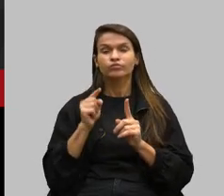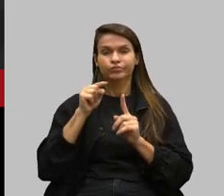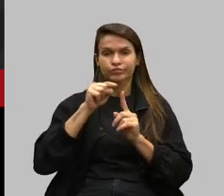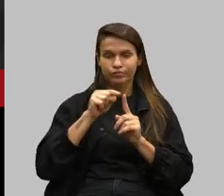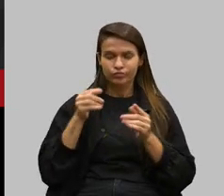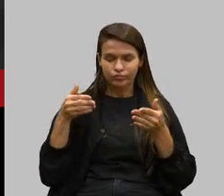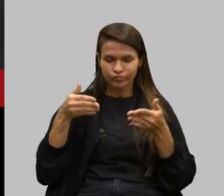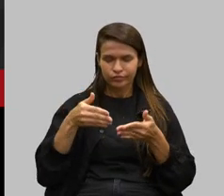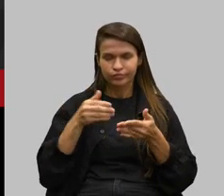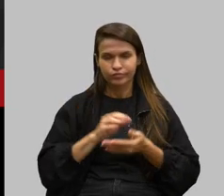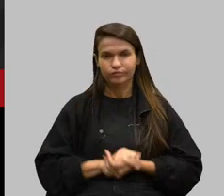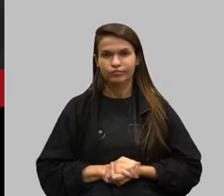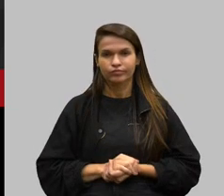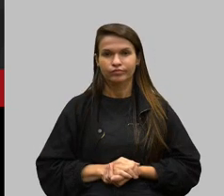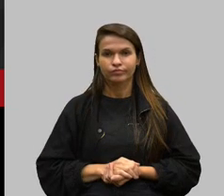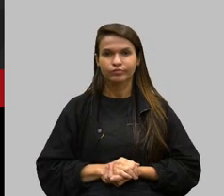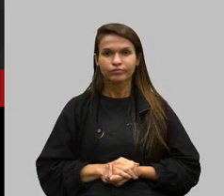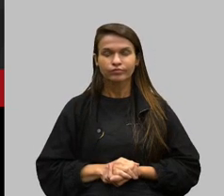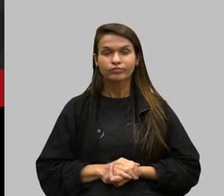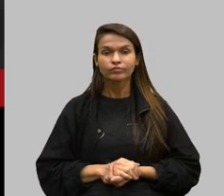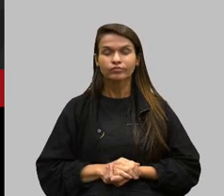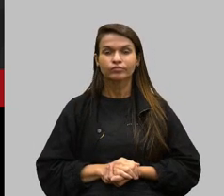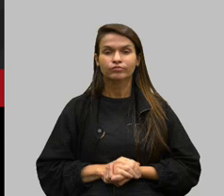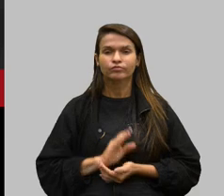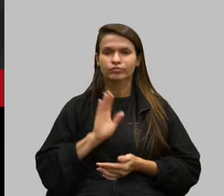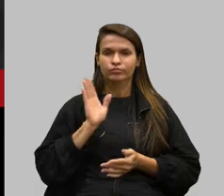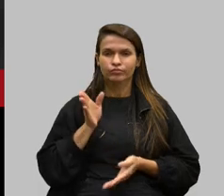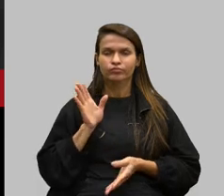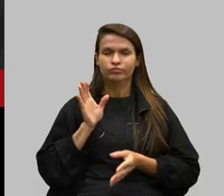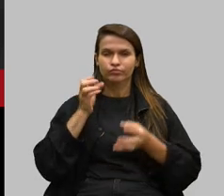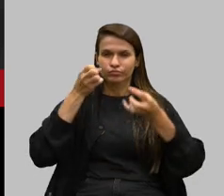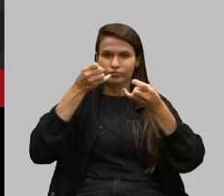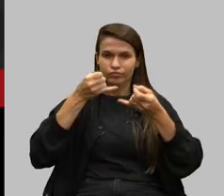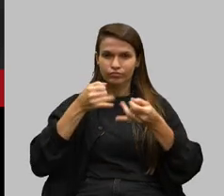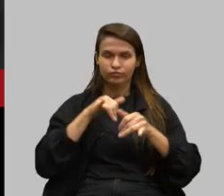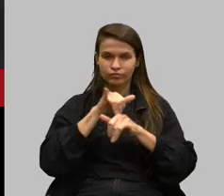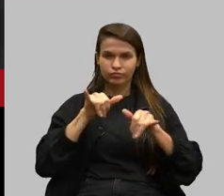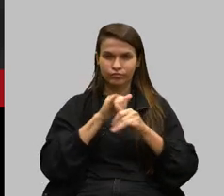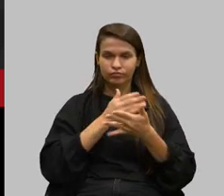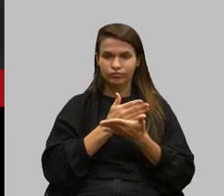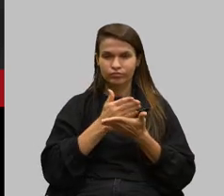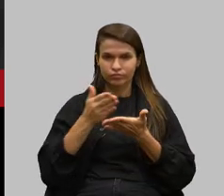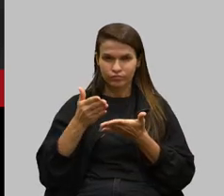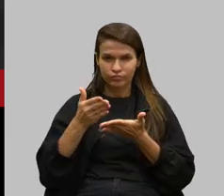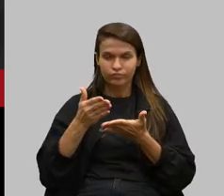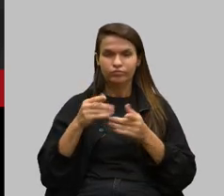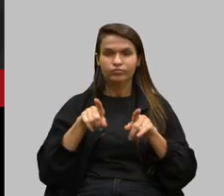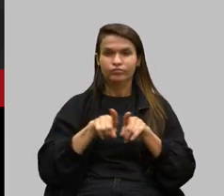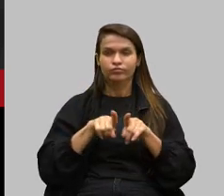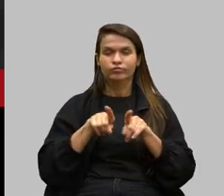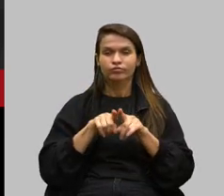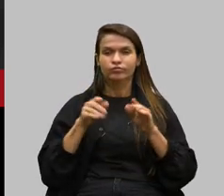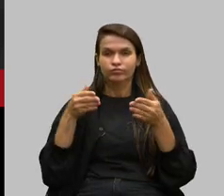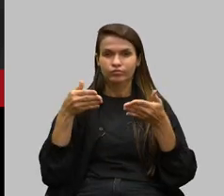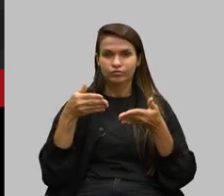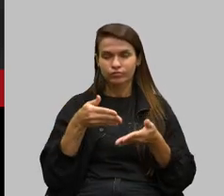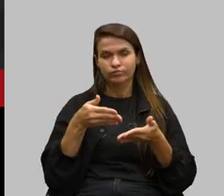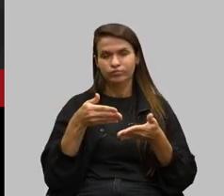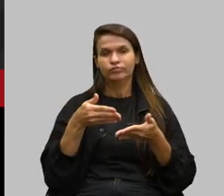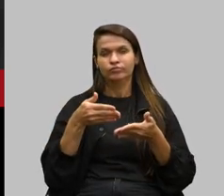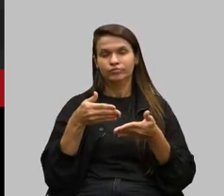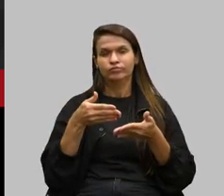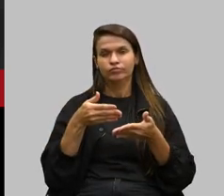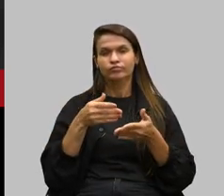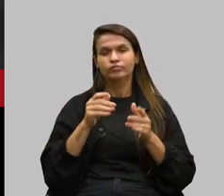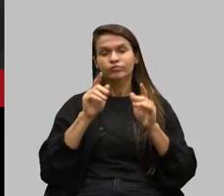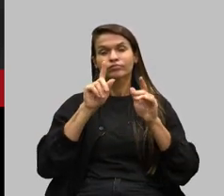finalidade bom feita essa explanação Inicial e colocando aí os aquilo que é